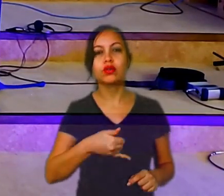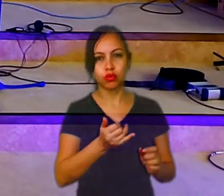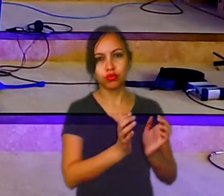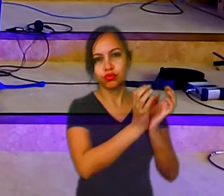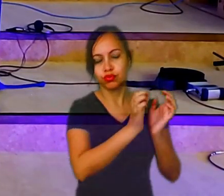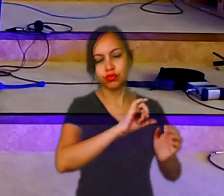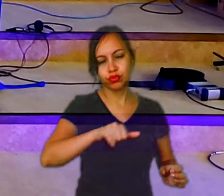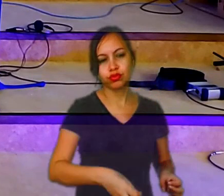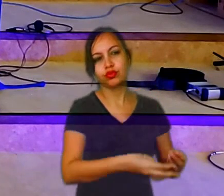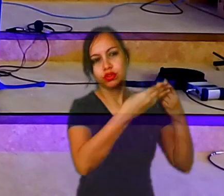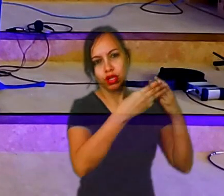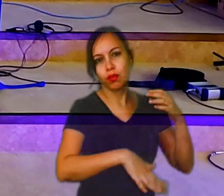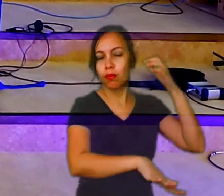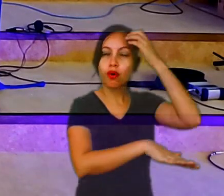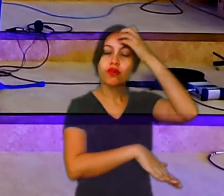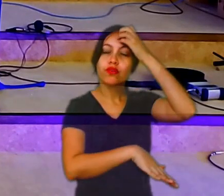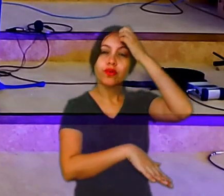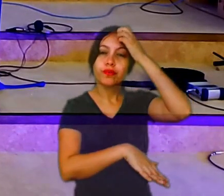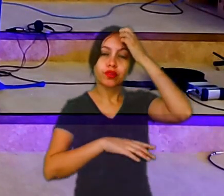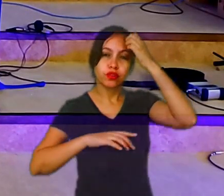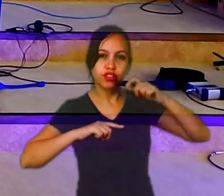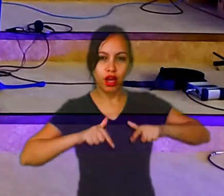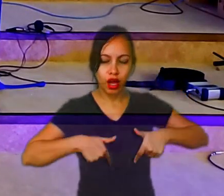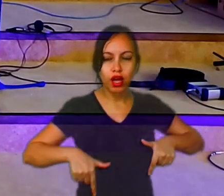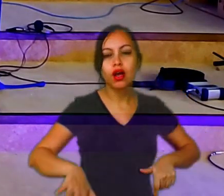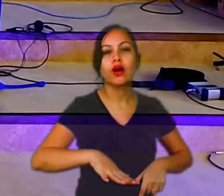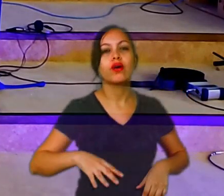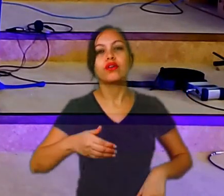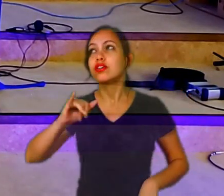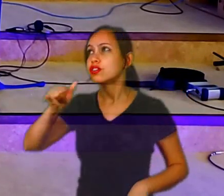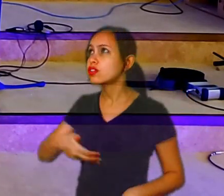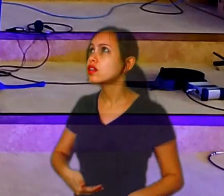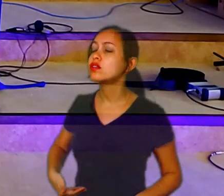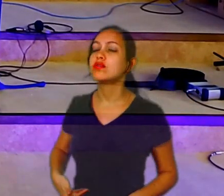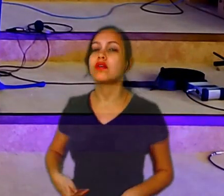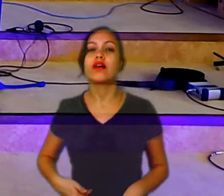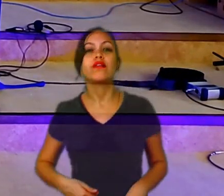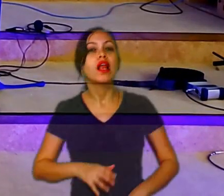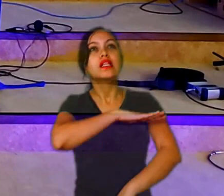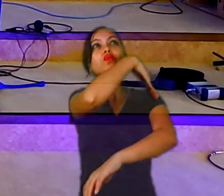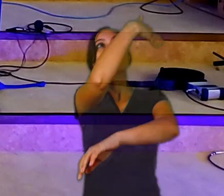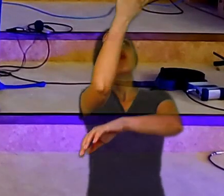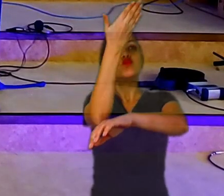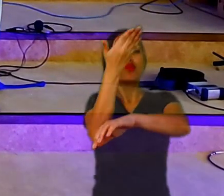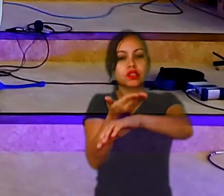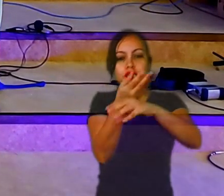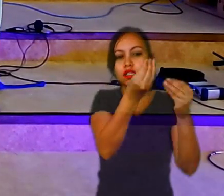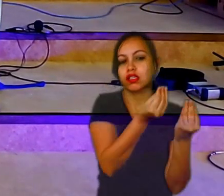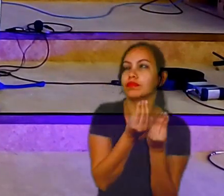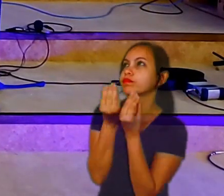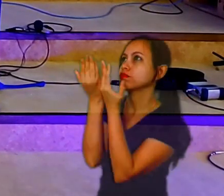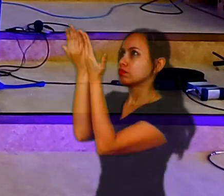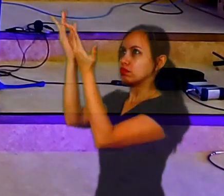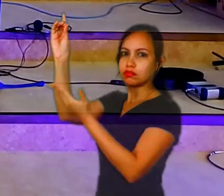jejuavam, quando o povo de Deus, os israelitas jejuavam, eles dedicavam o dia ao Senhor. Ele abria mão